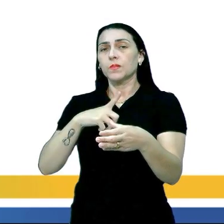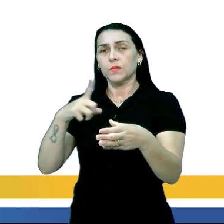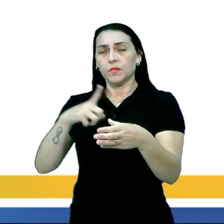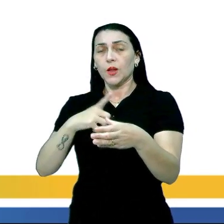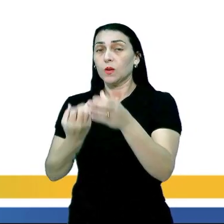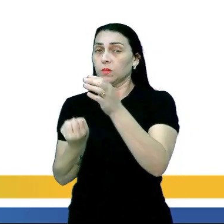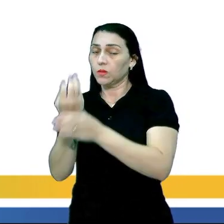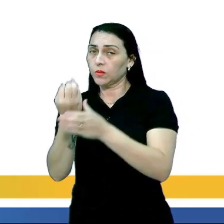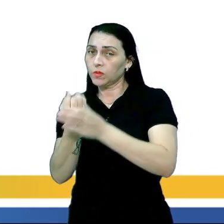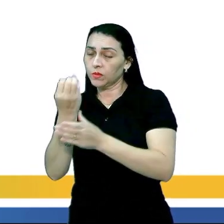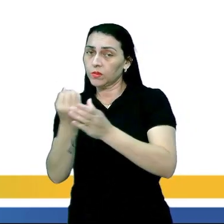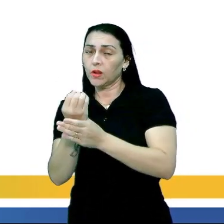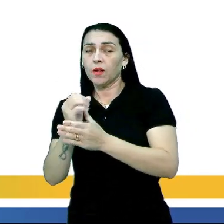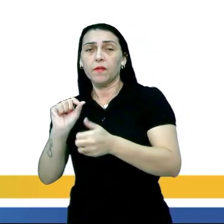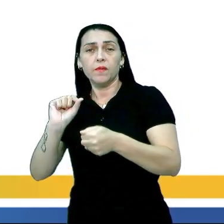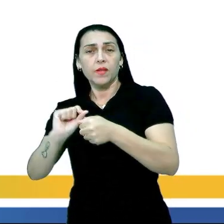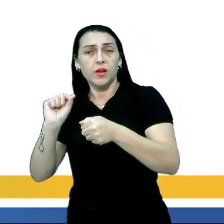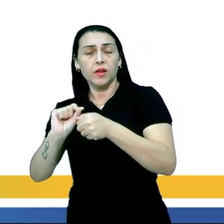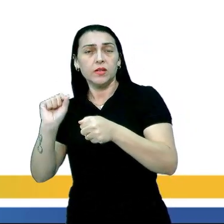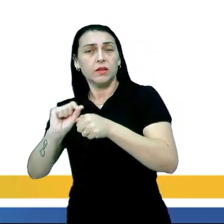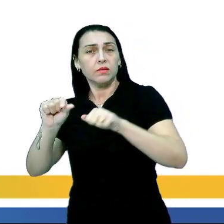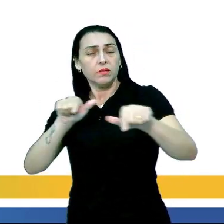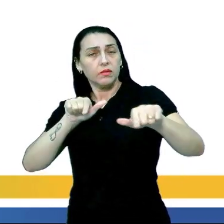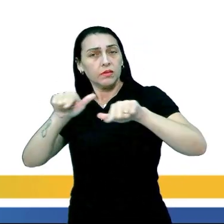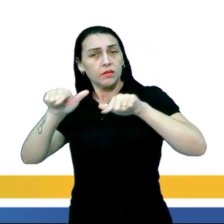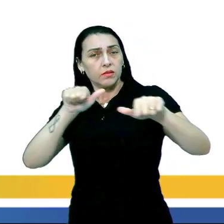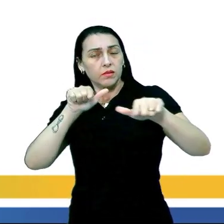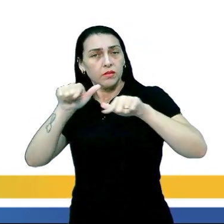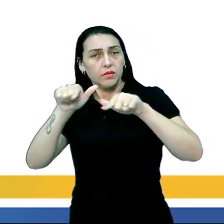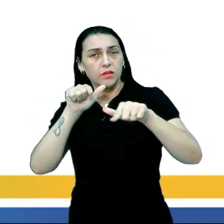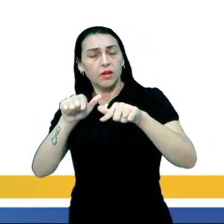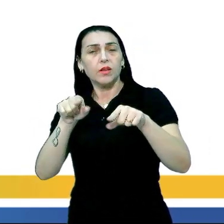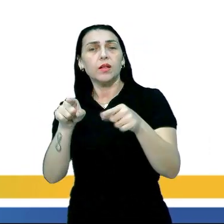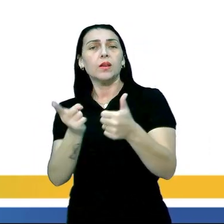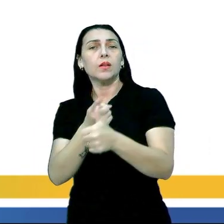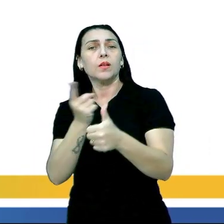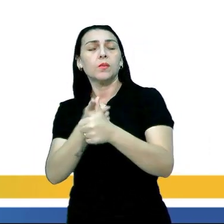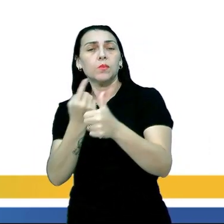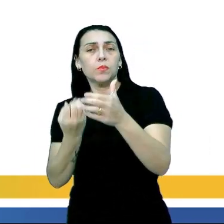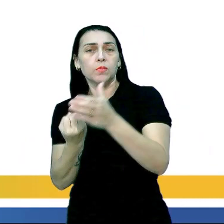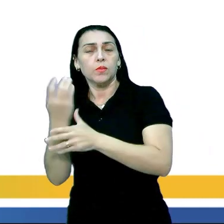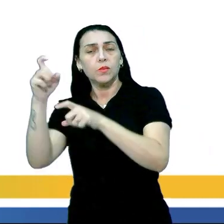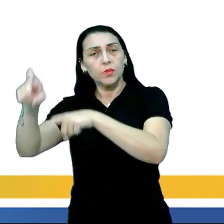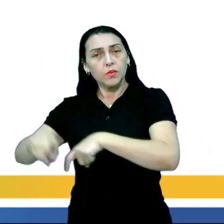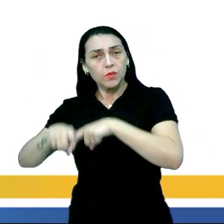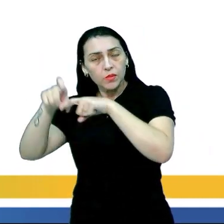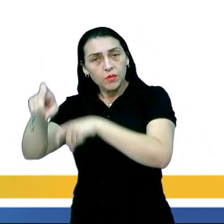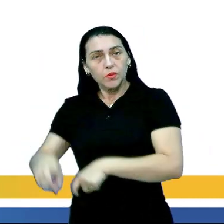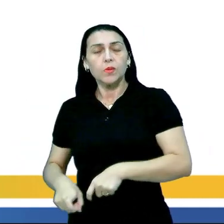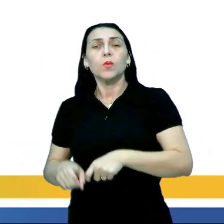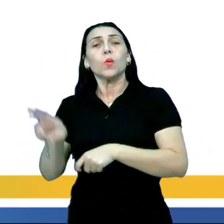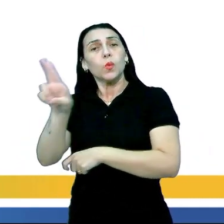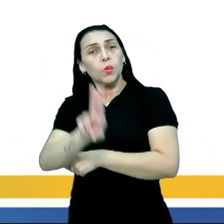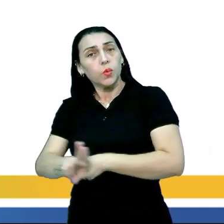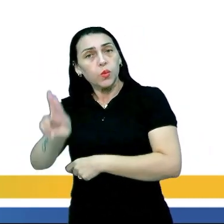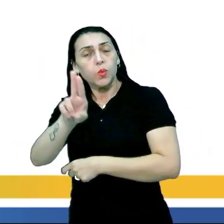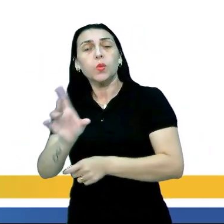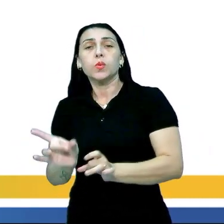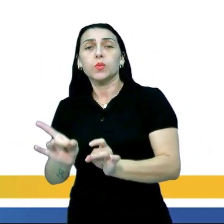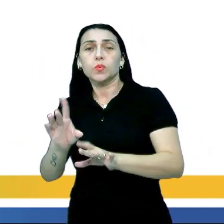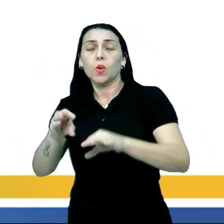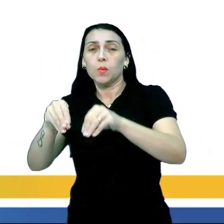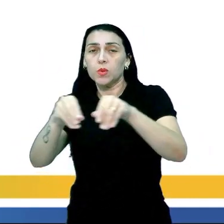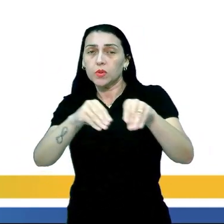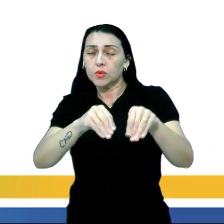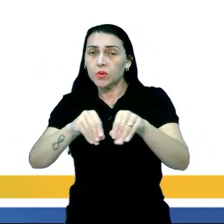cadeia produtiva com a realização aí de atividades, que vão incluir a produção agrícola, o consumo e compra de